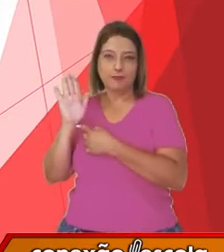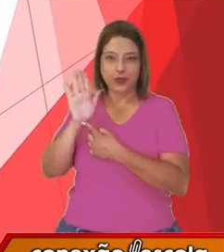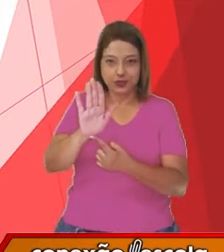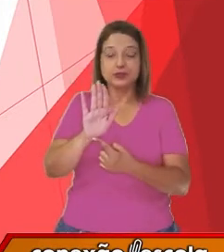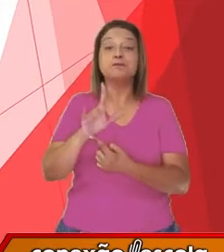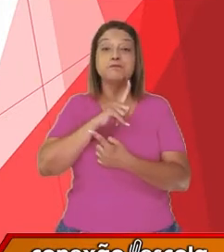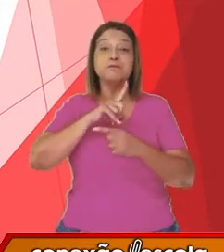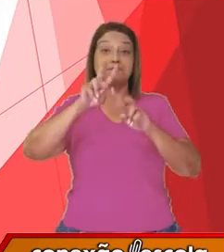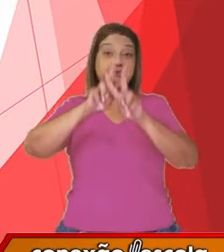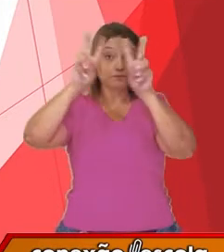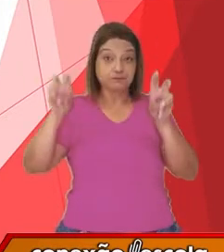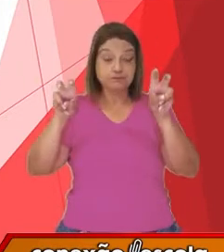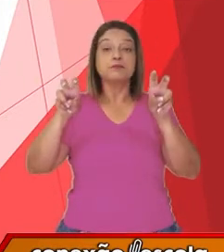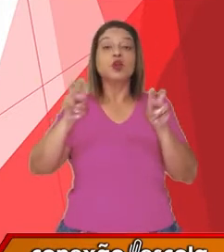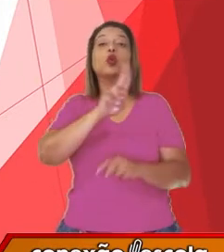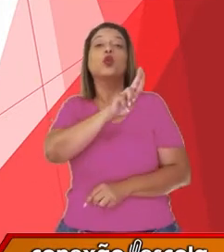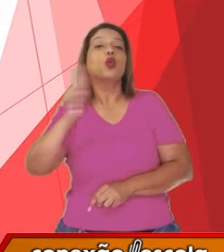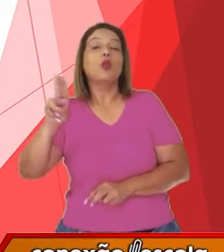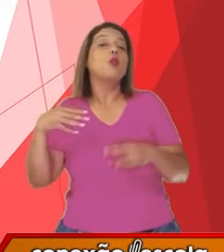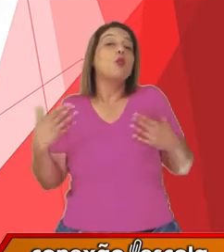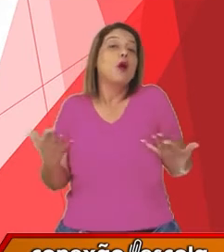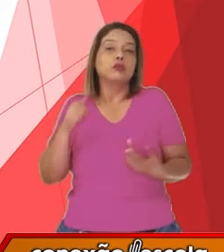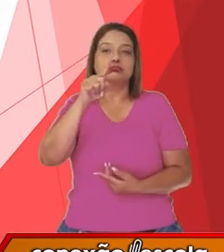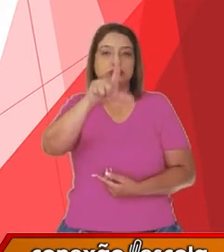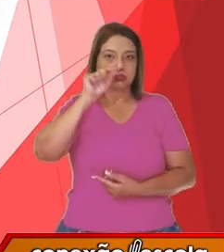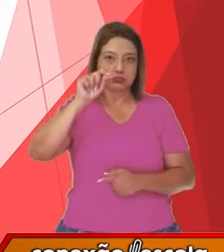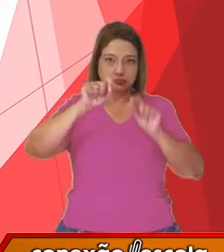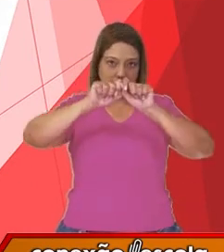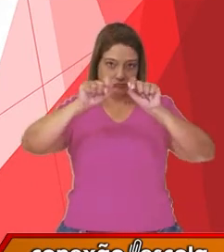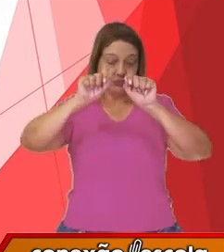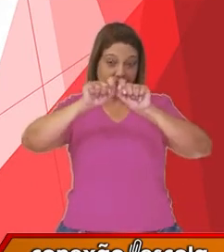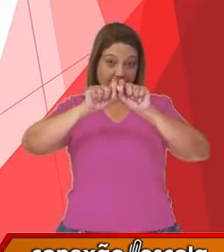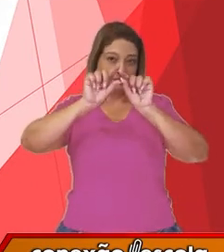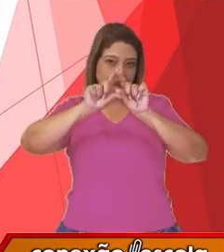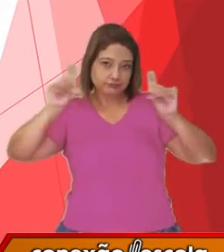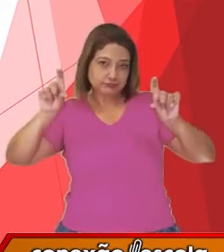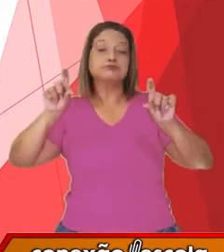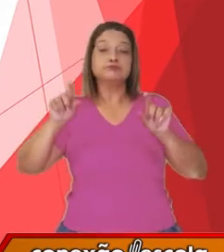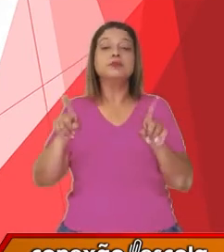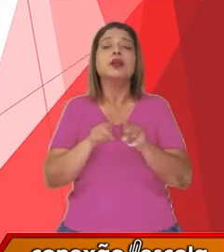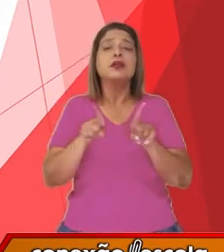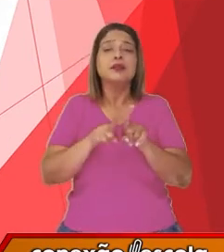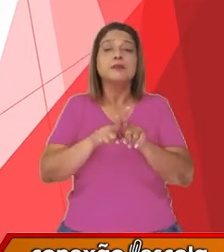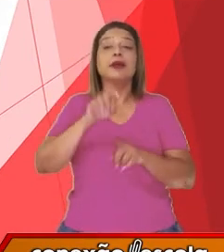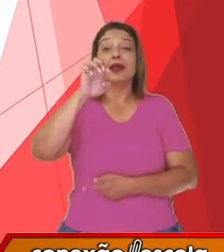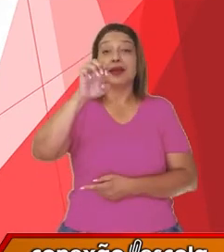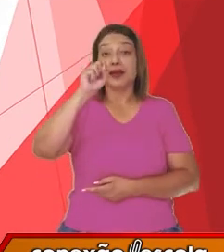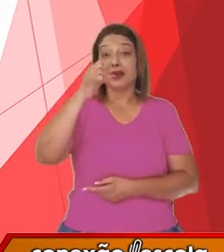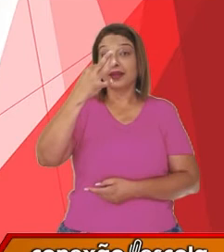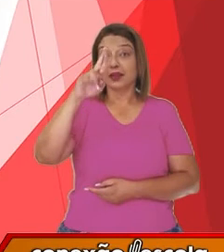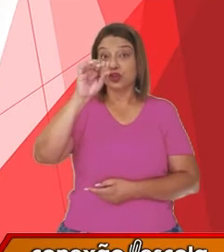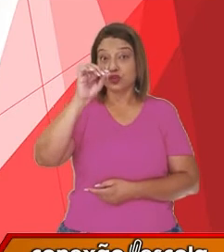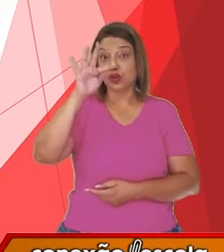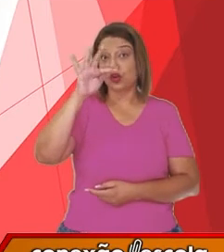do texto do que se trata. Ele é formado por estrofes. O que são essas estrofes? Elas